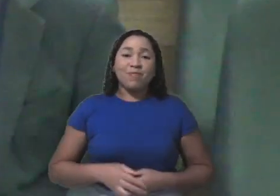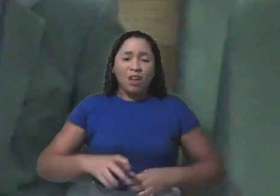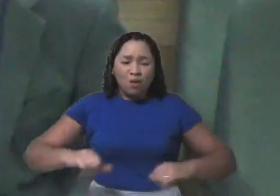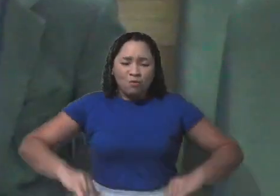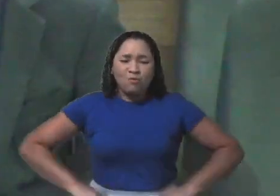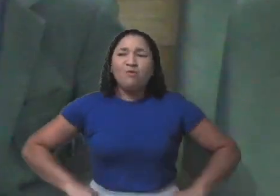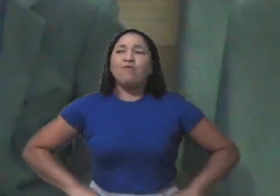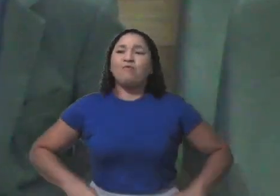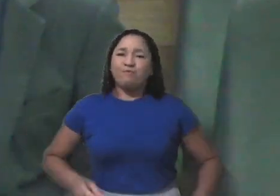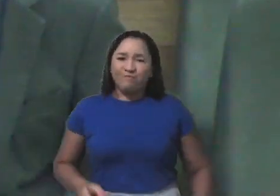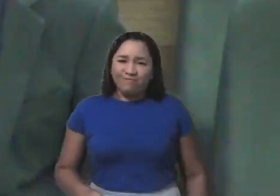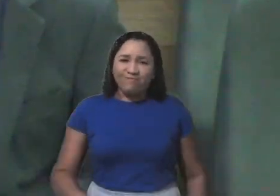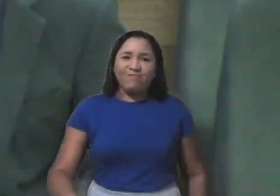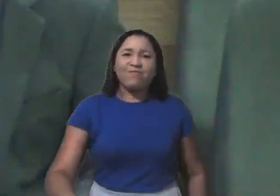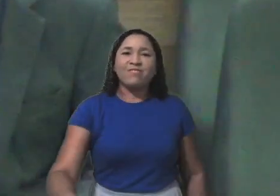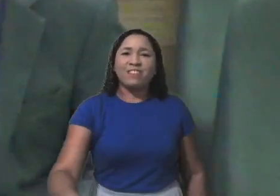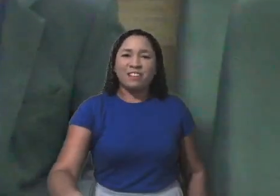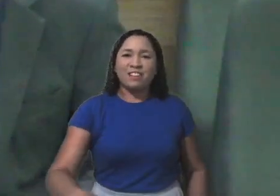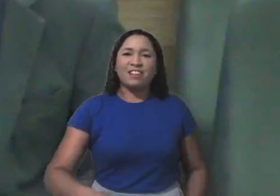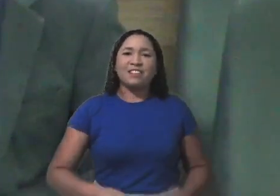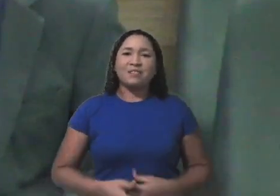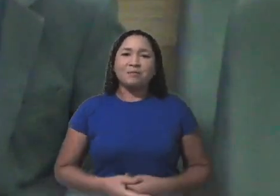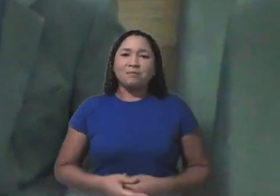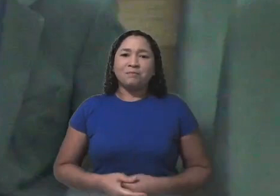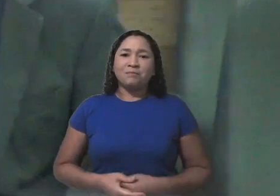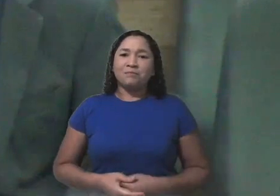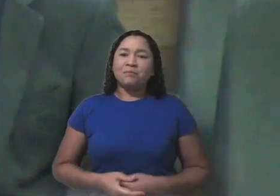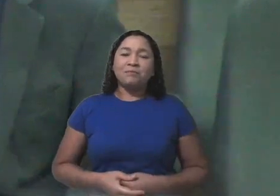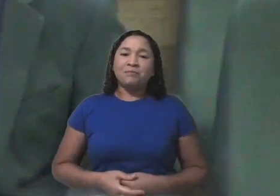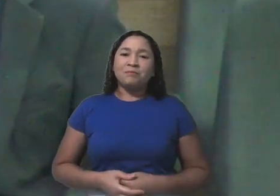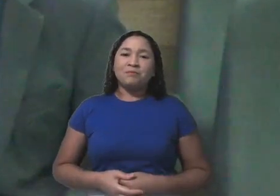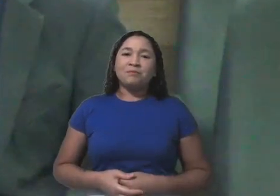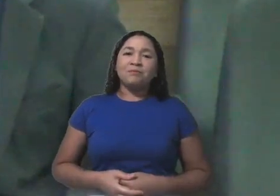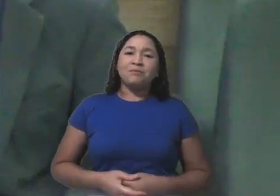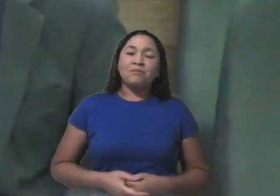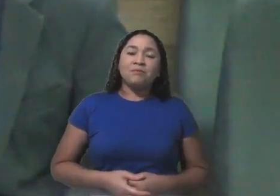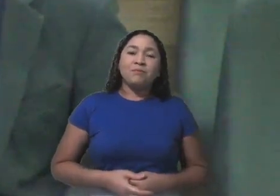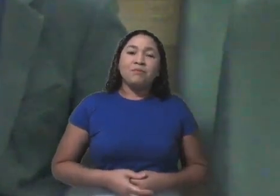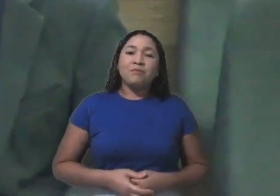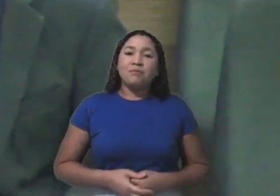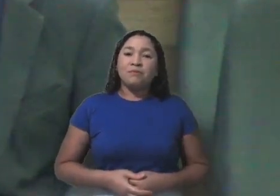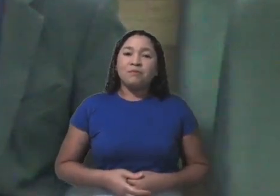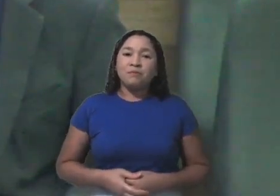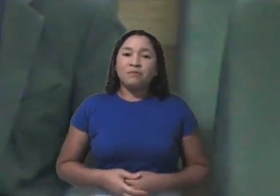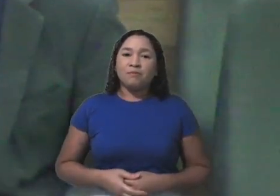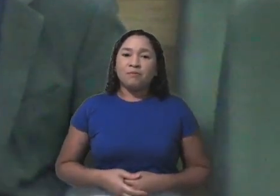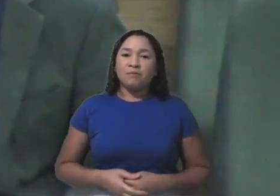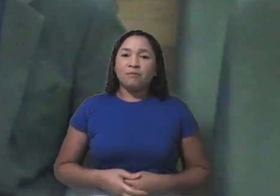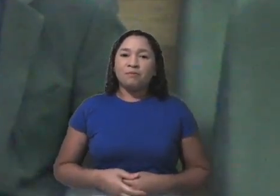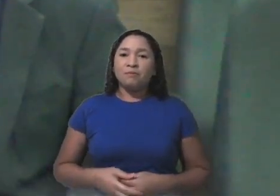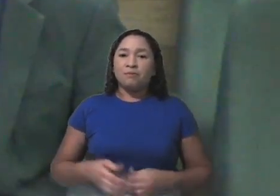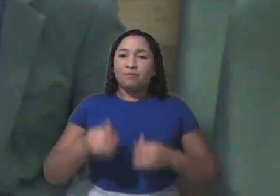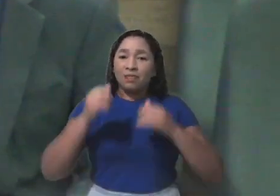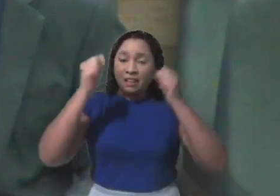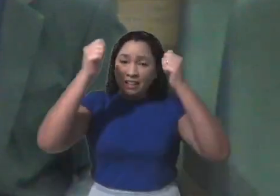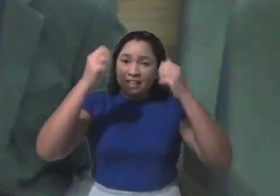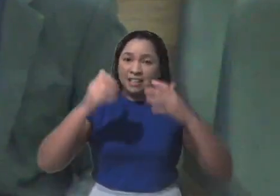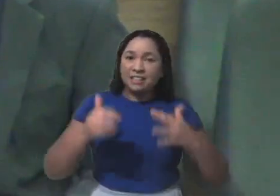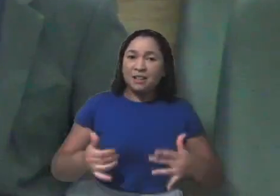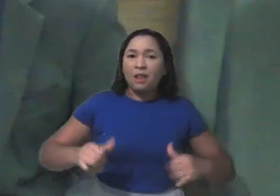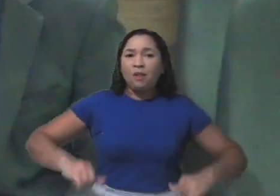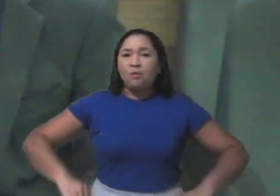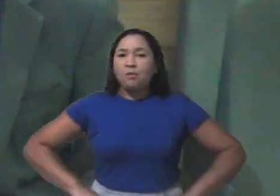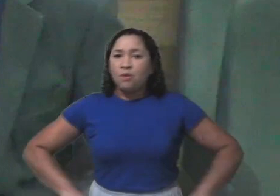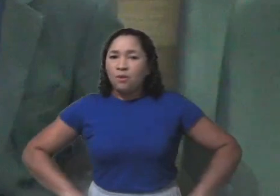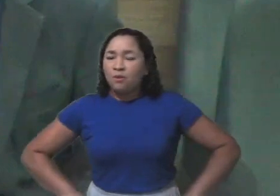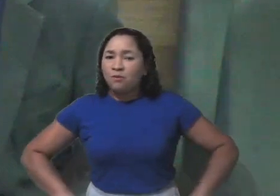Até isso, irmãos. Tem igrejas, tem teologias por aí que dizem que o sofrimento não vai